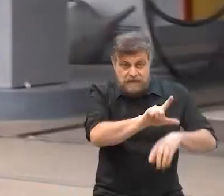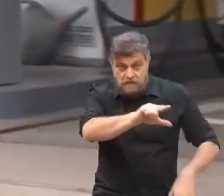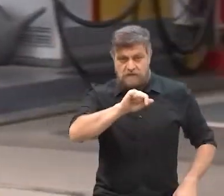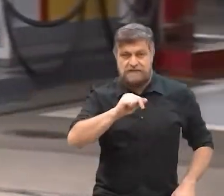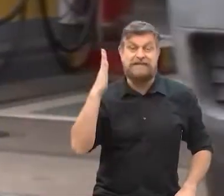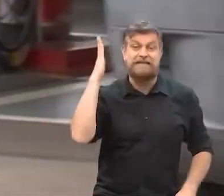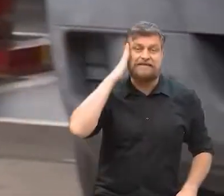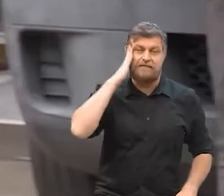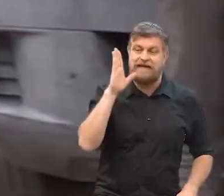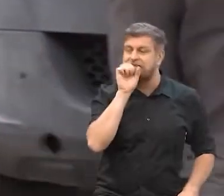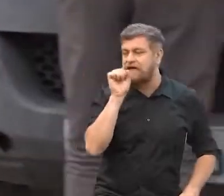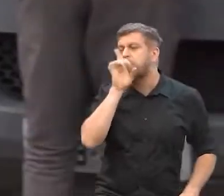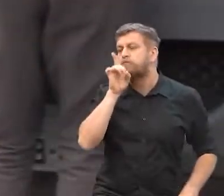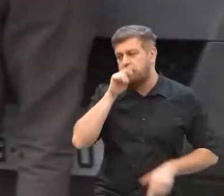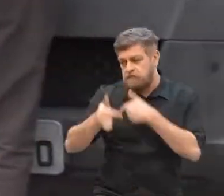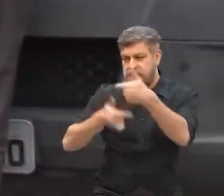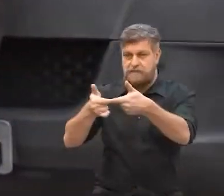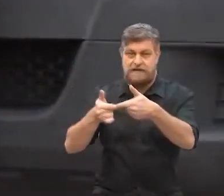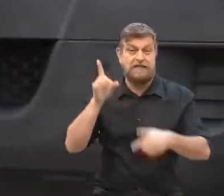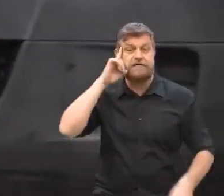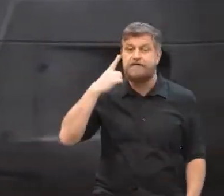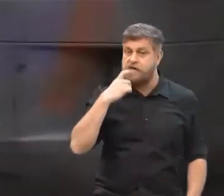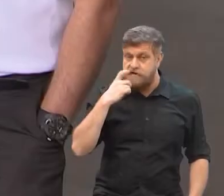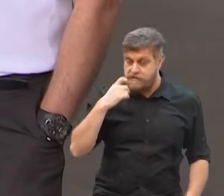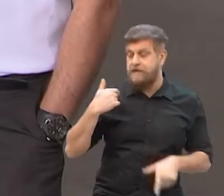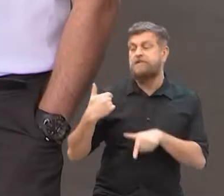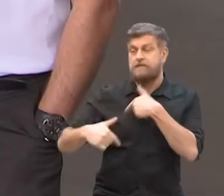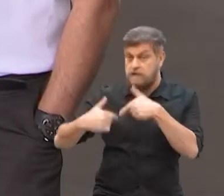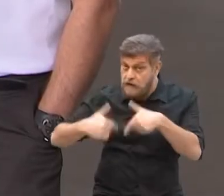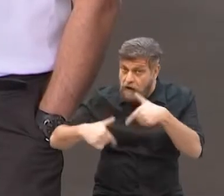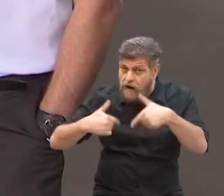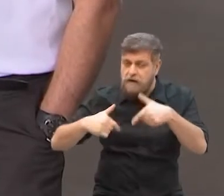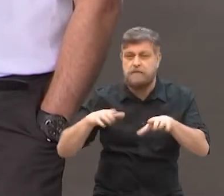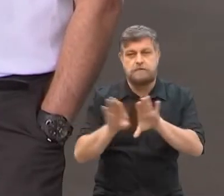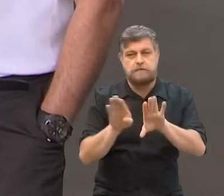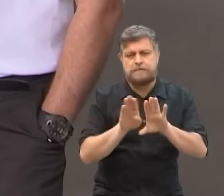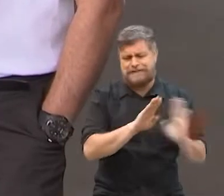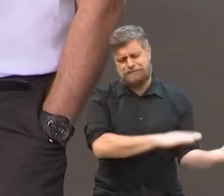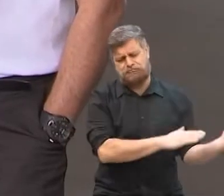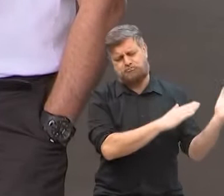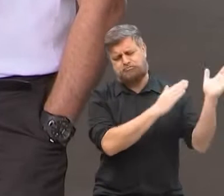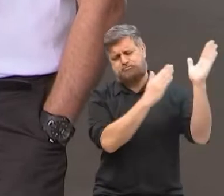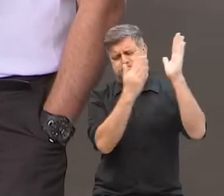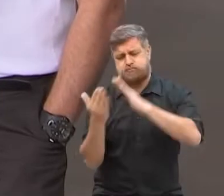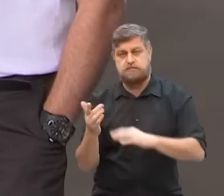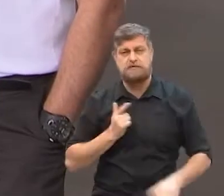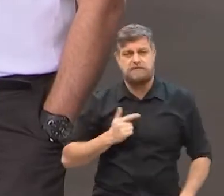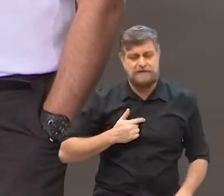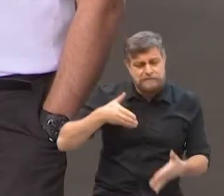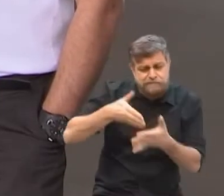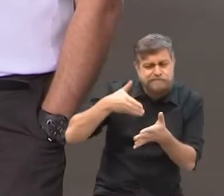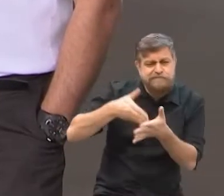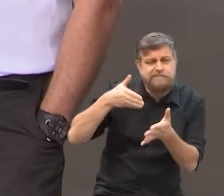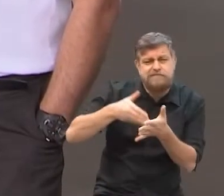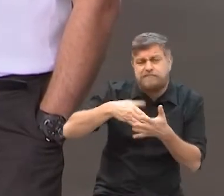vai trabalhar final de semana. Vai trabalhar final de semana, feriado. Então é um serviço direto. Qual que é o principal obstáculo